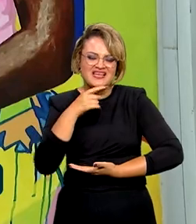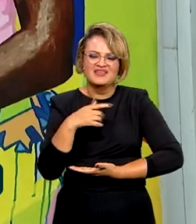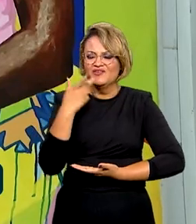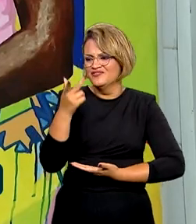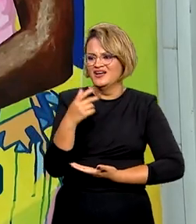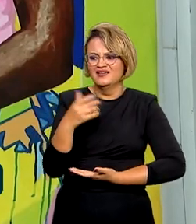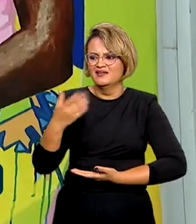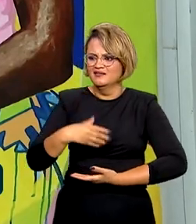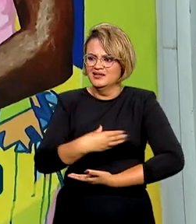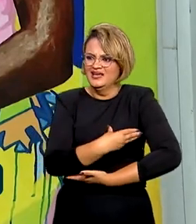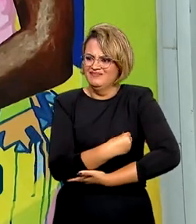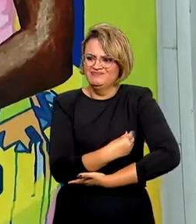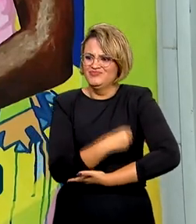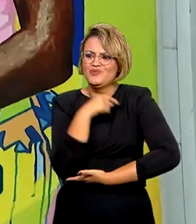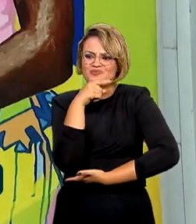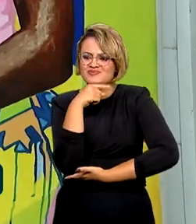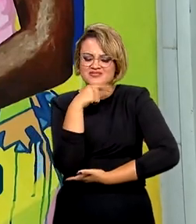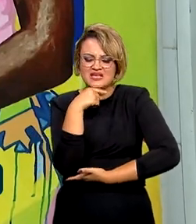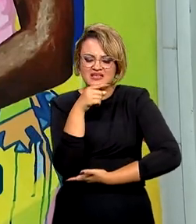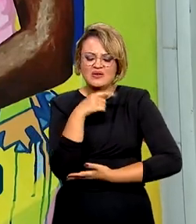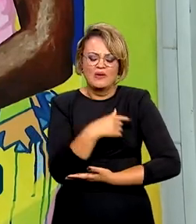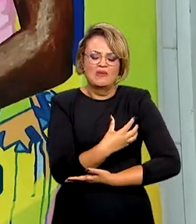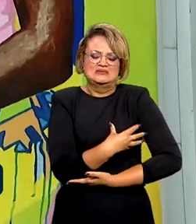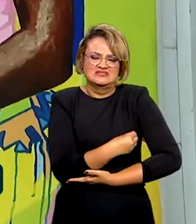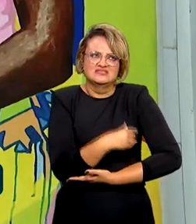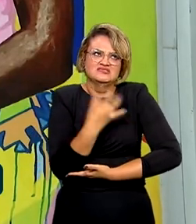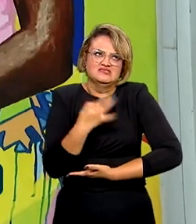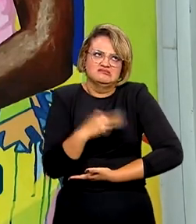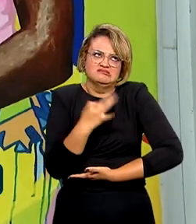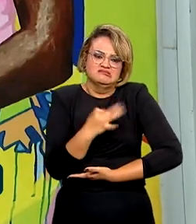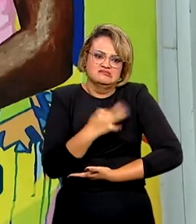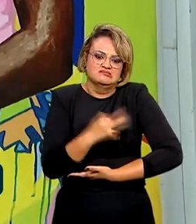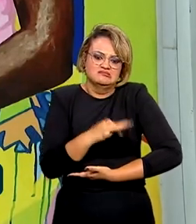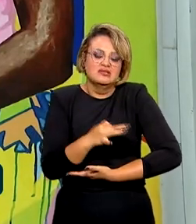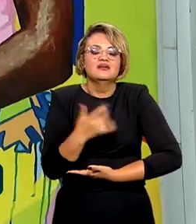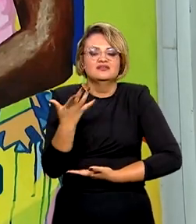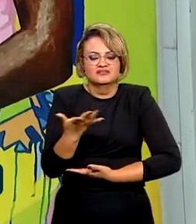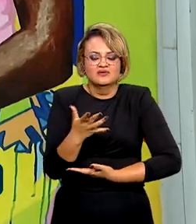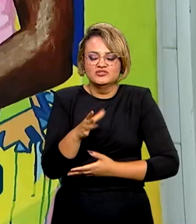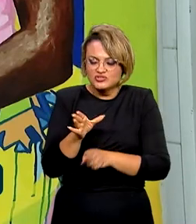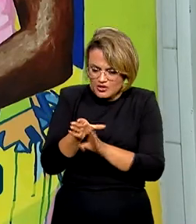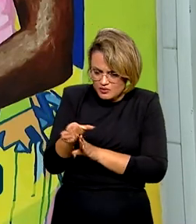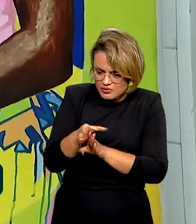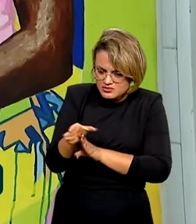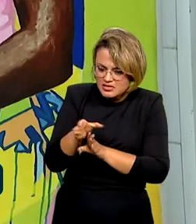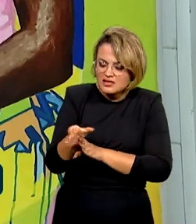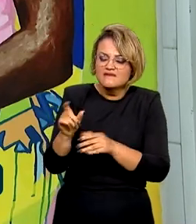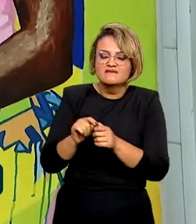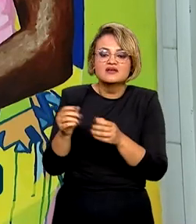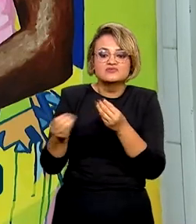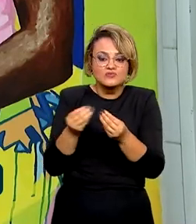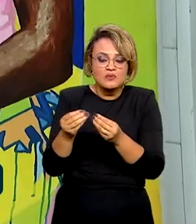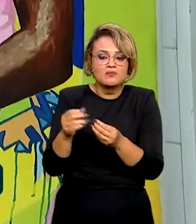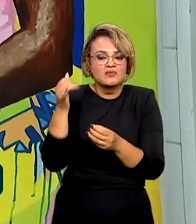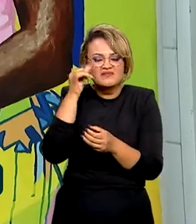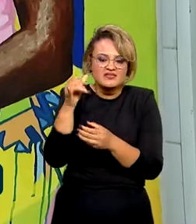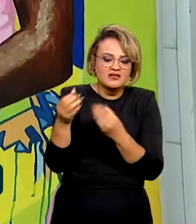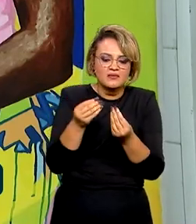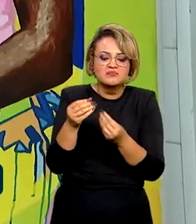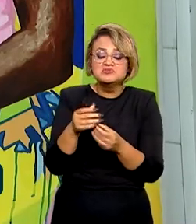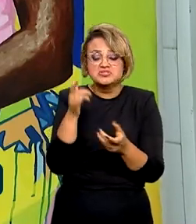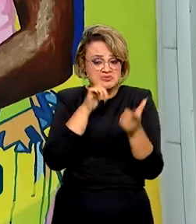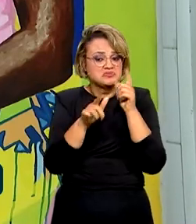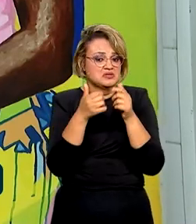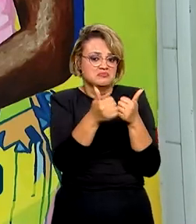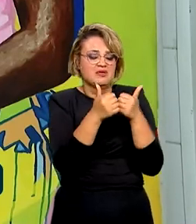bebê não está dado de mamar, ou mães que sentem dor ao amamentar. Tudo isso nós orientamos o que ela deve fazer para evitar isso e temos tido